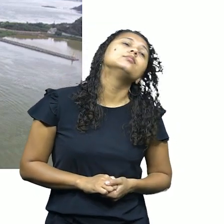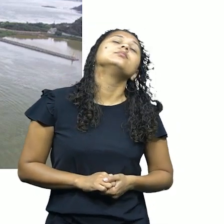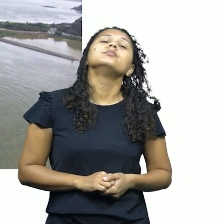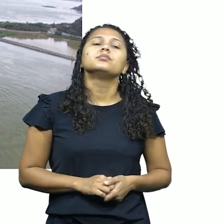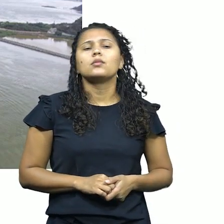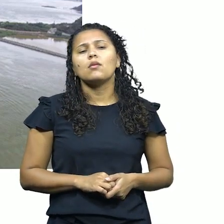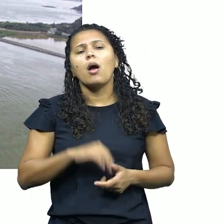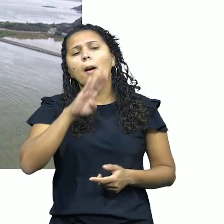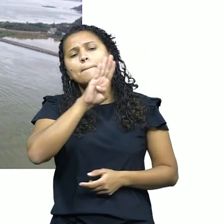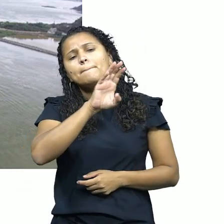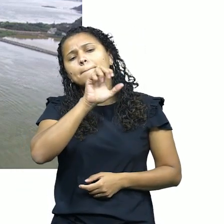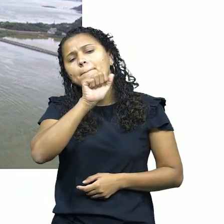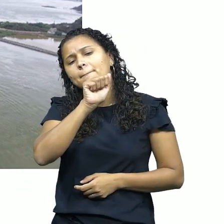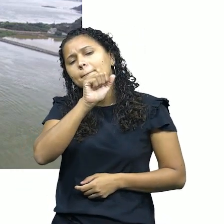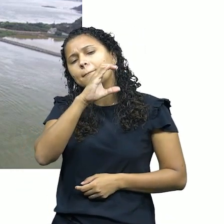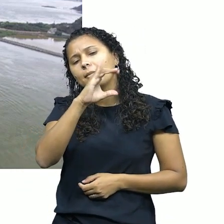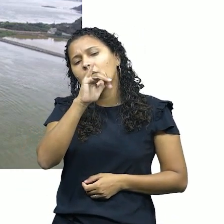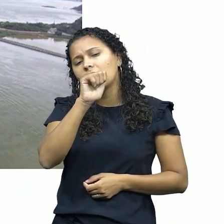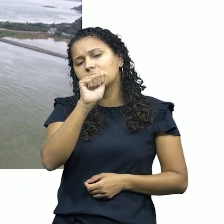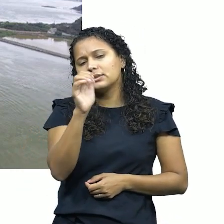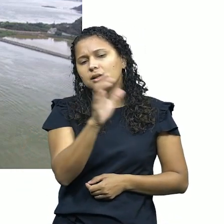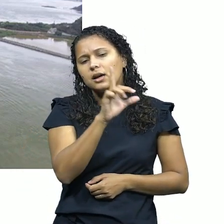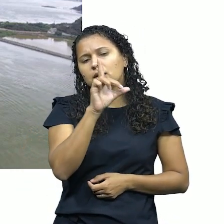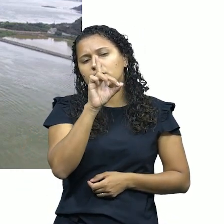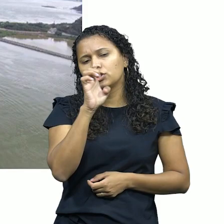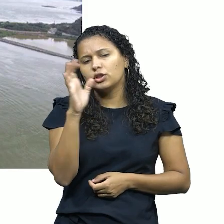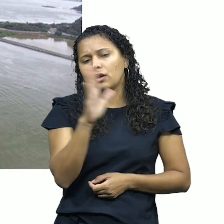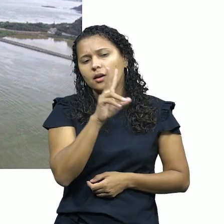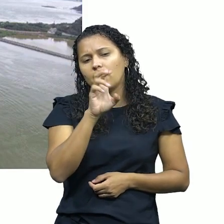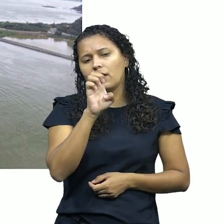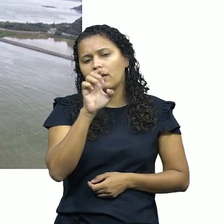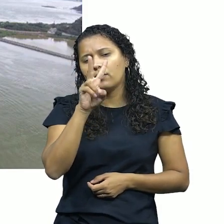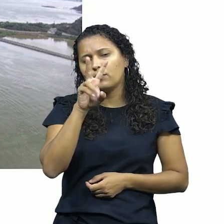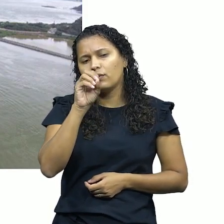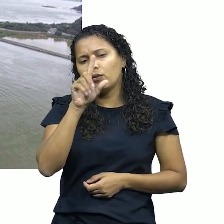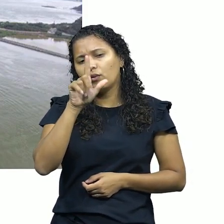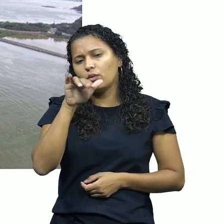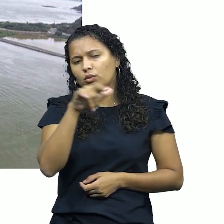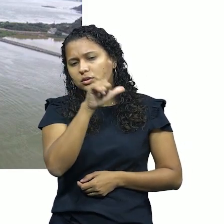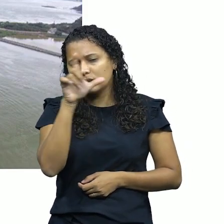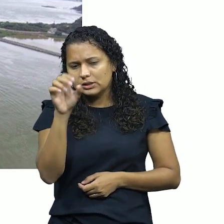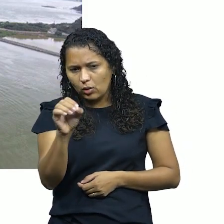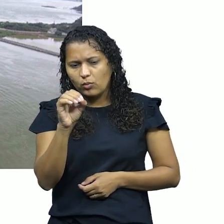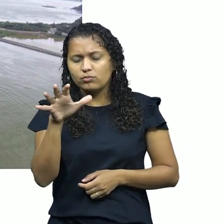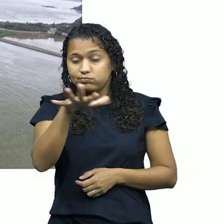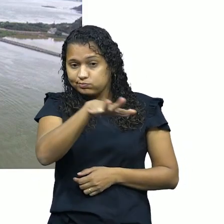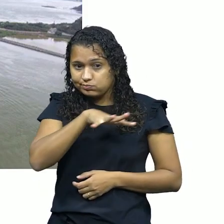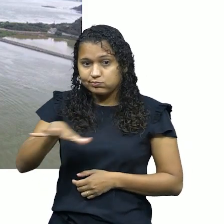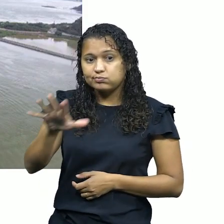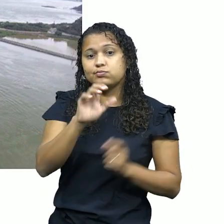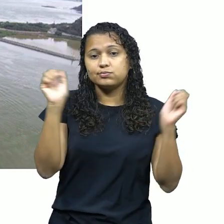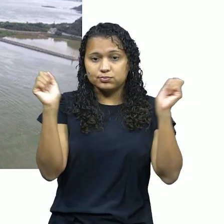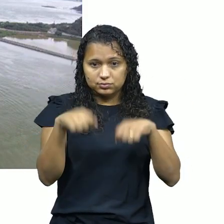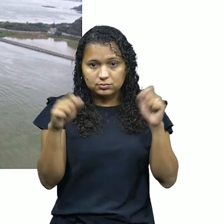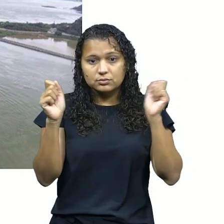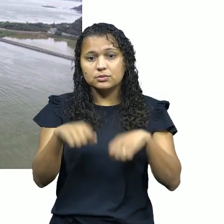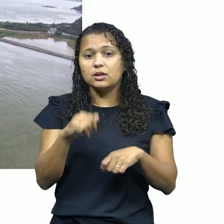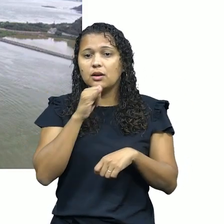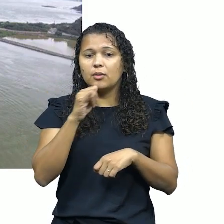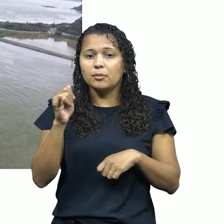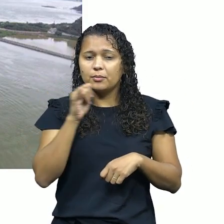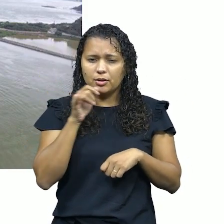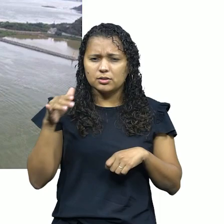E o que é bacia de evolução? A bacia de evolução ela é uma área de manobra, onde a gente faz